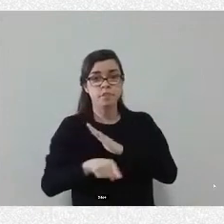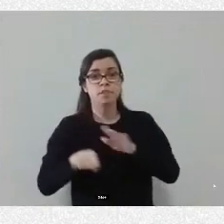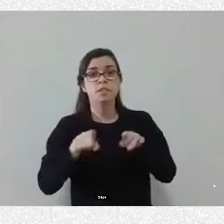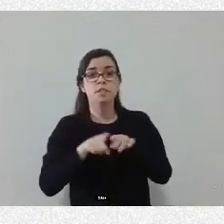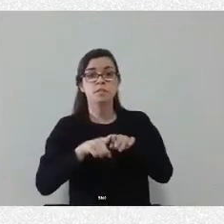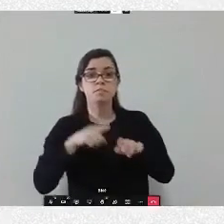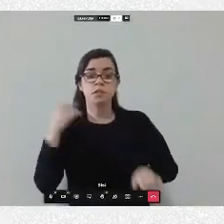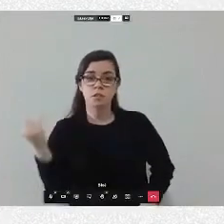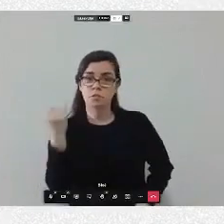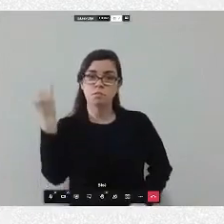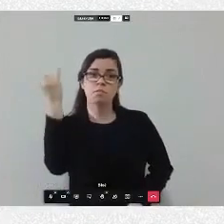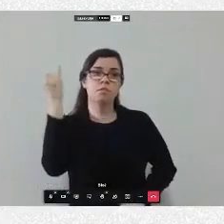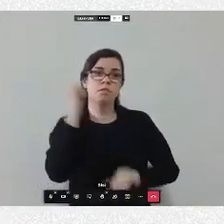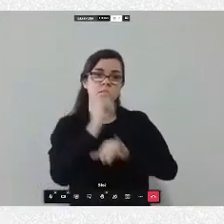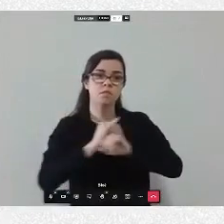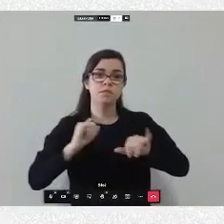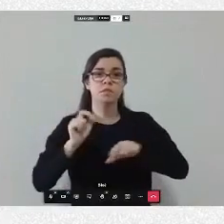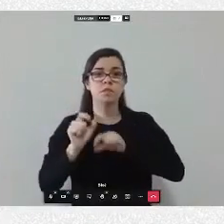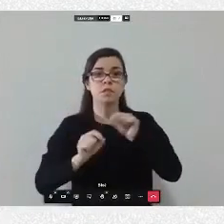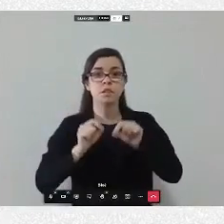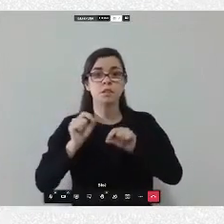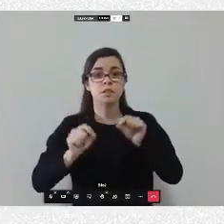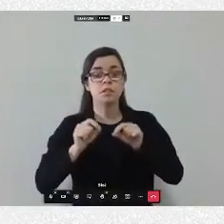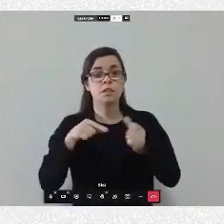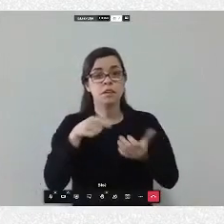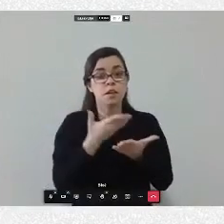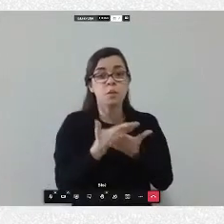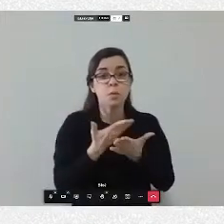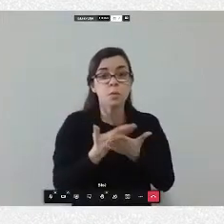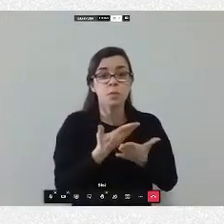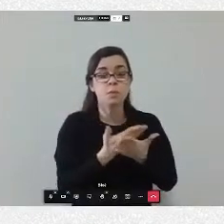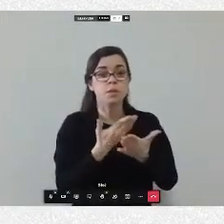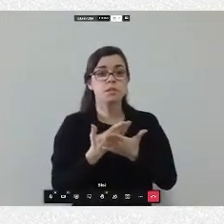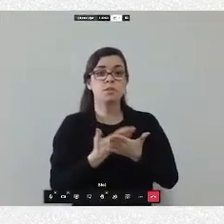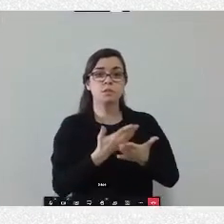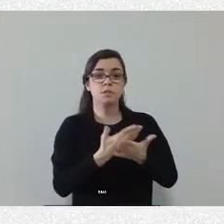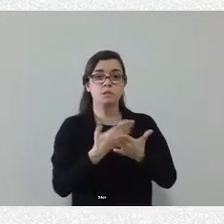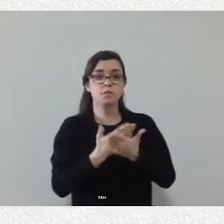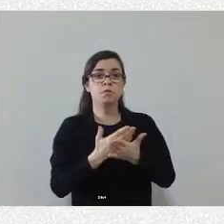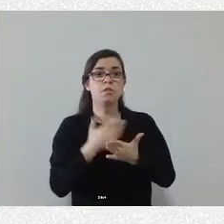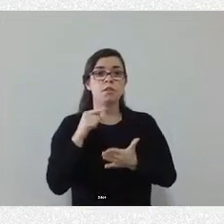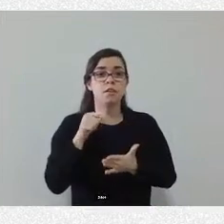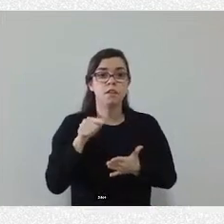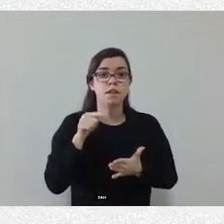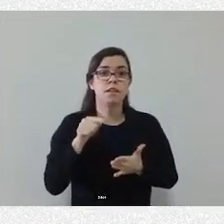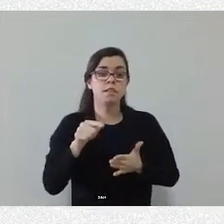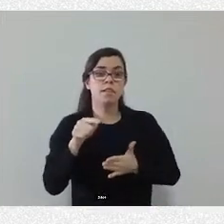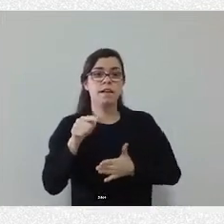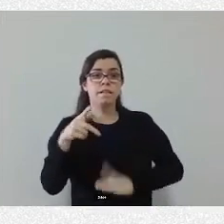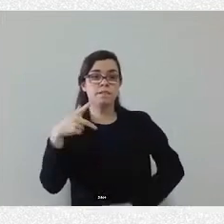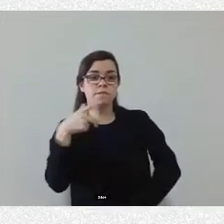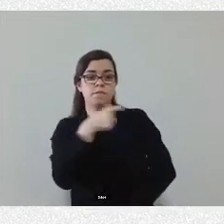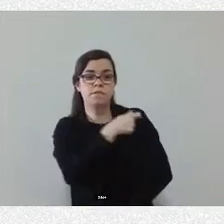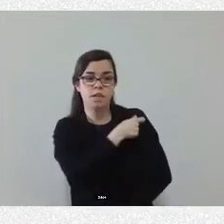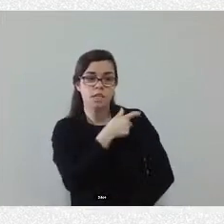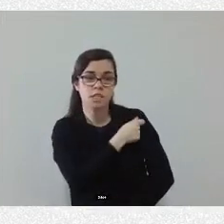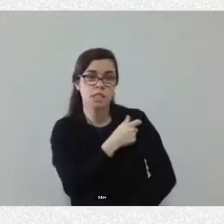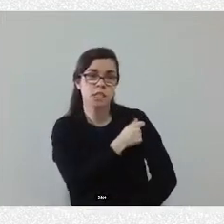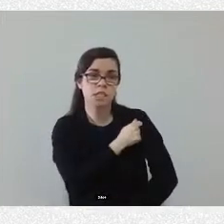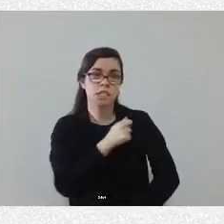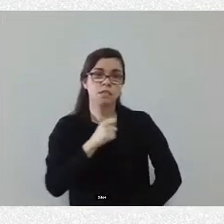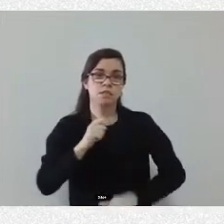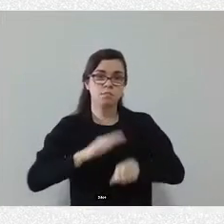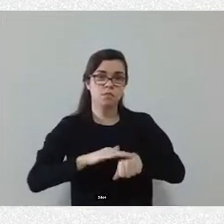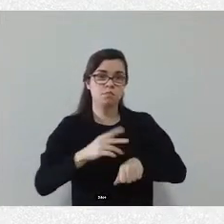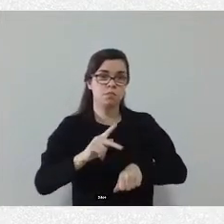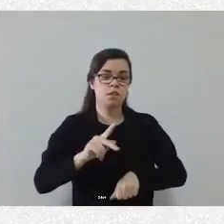registrado é que o estudo não vai avaliar, não vai aplicar vacinas. As vacinas estão sendo aplicadas de acordo com